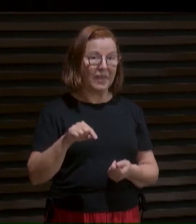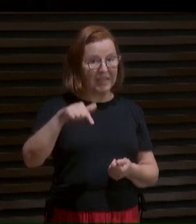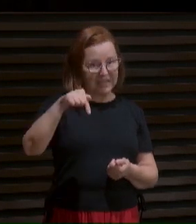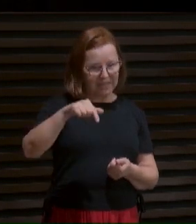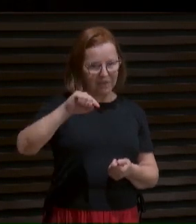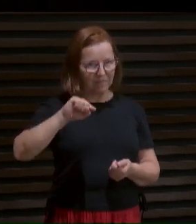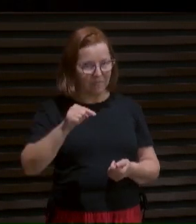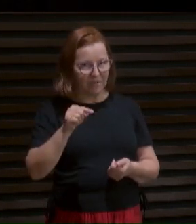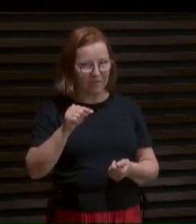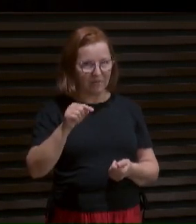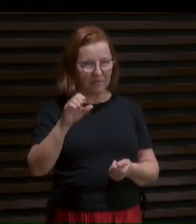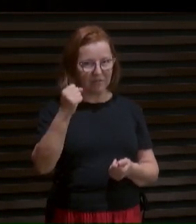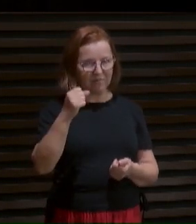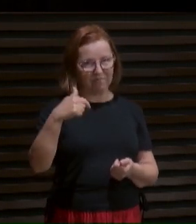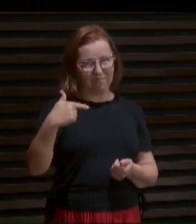7,82.